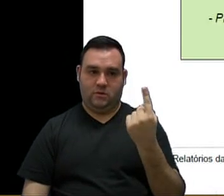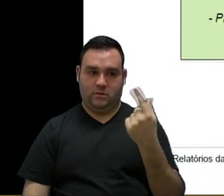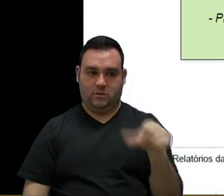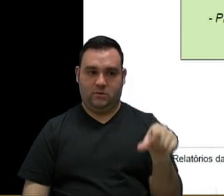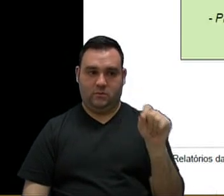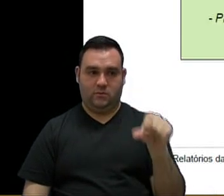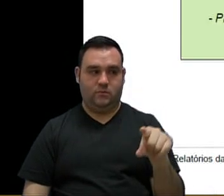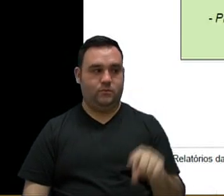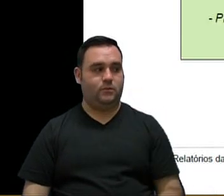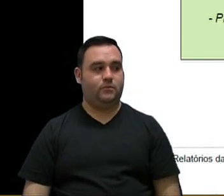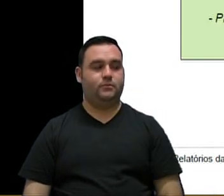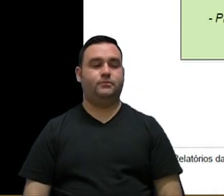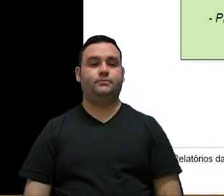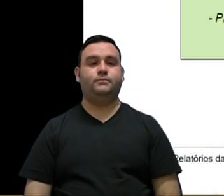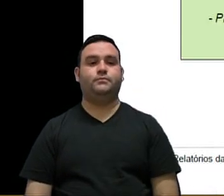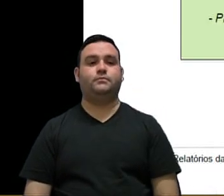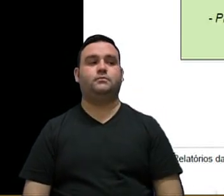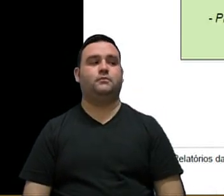mil